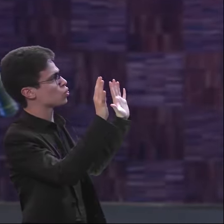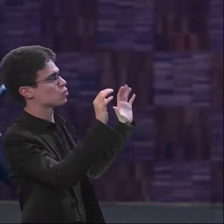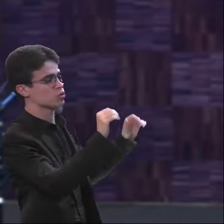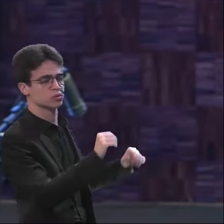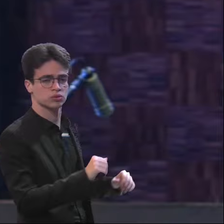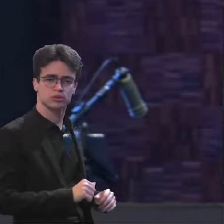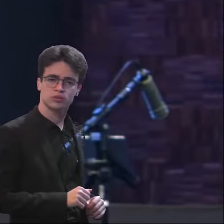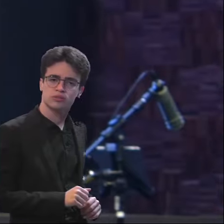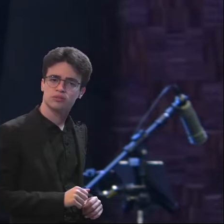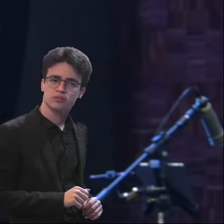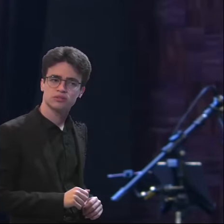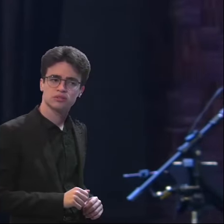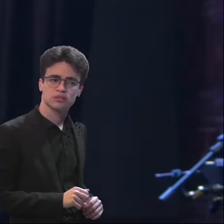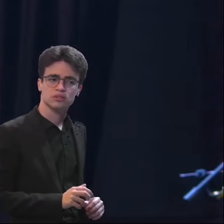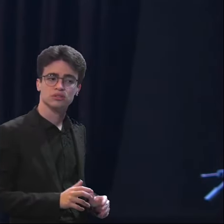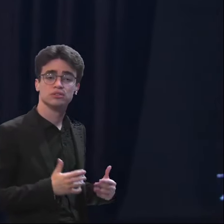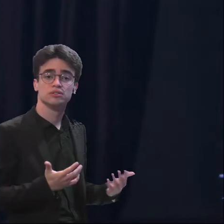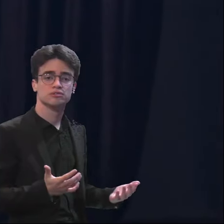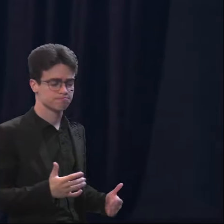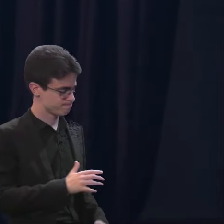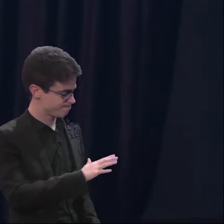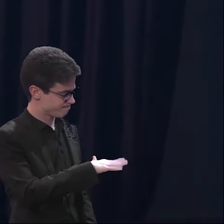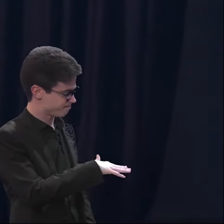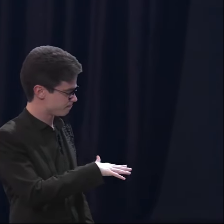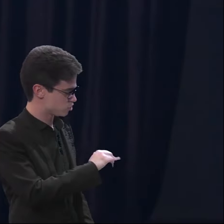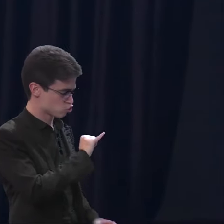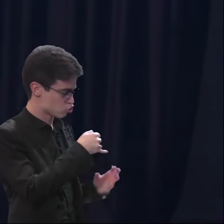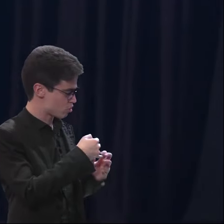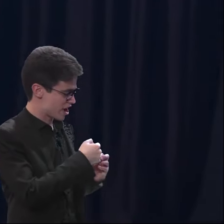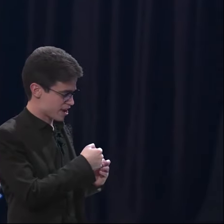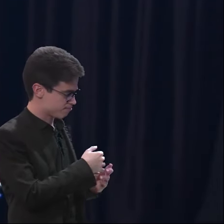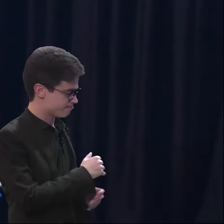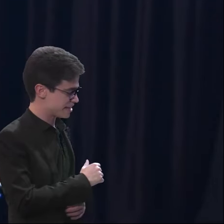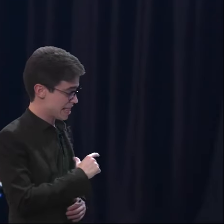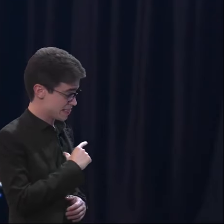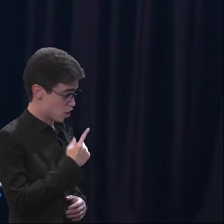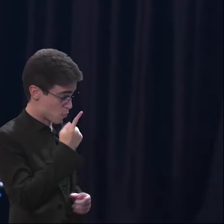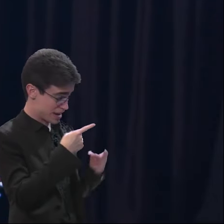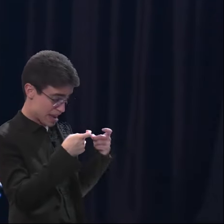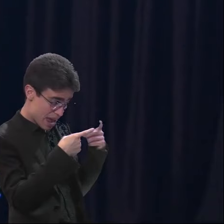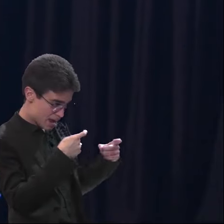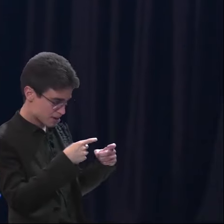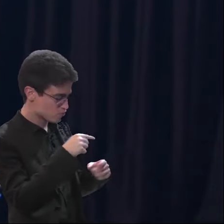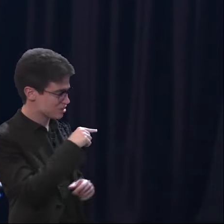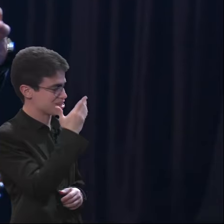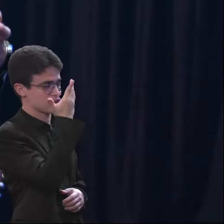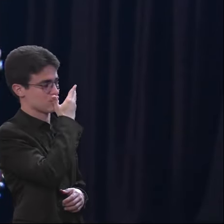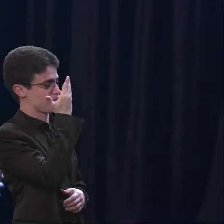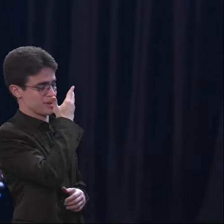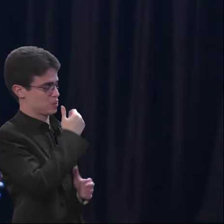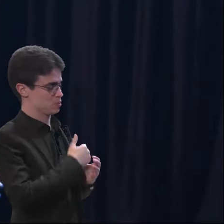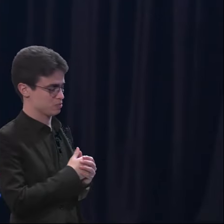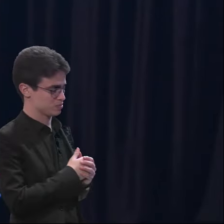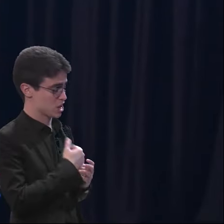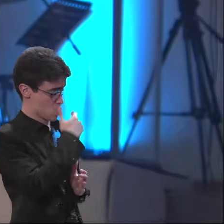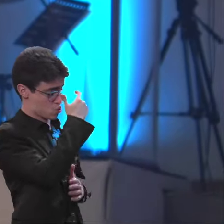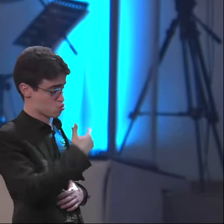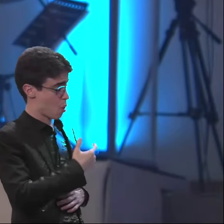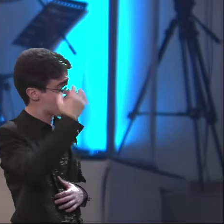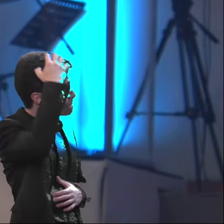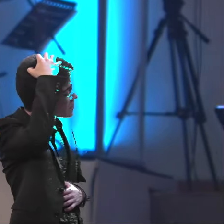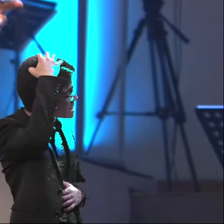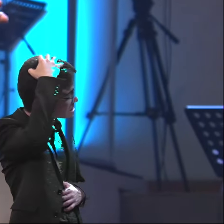Josué, existe uma guerra que você não está vendo. Eu sou o príncipe do exército do Senhor.